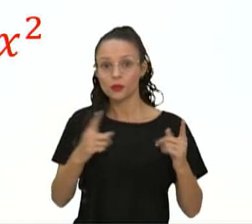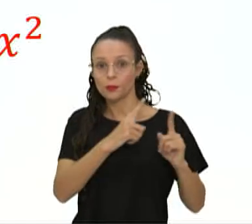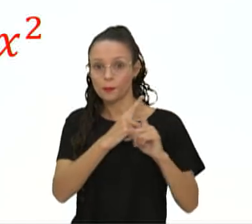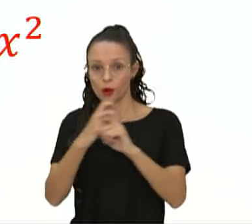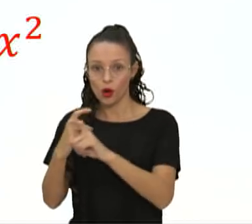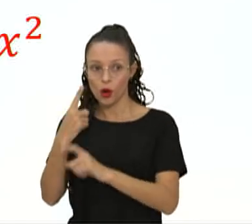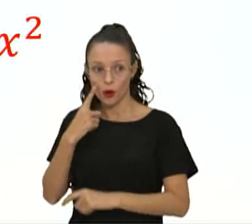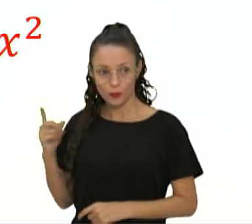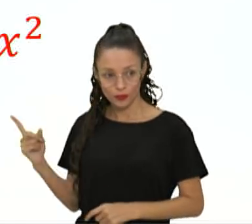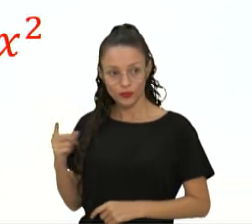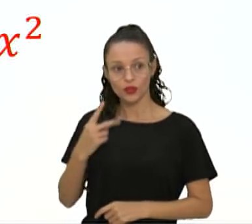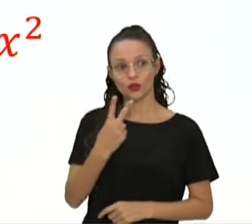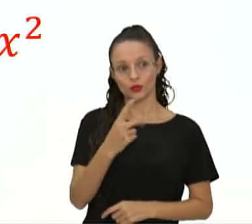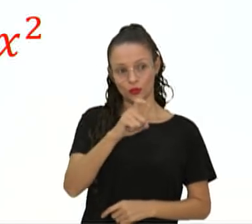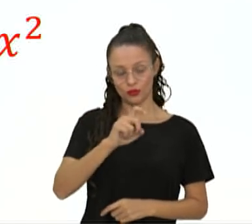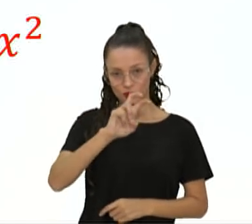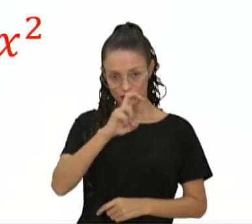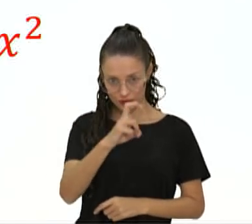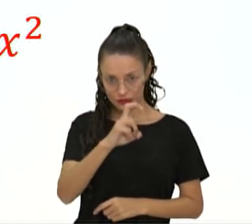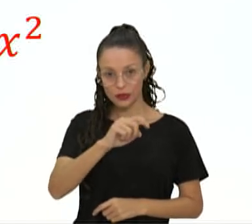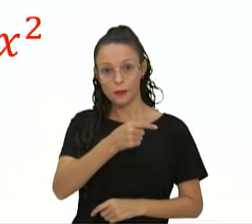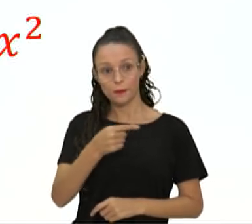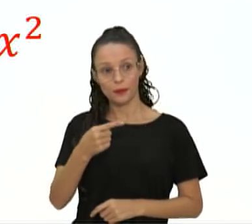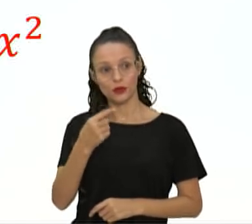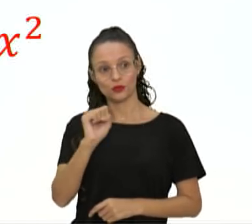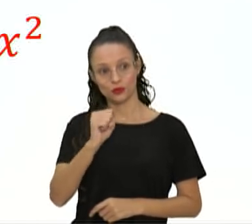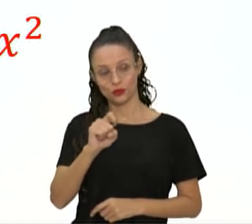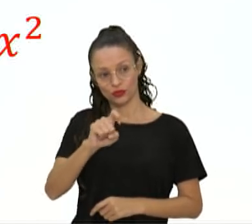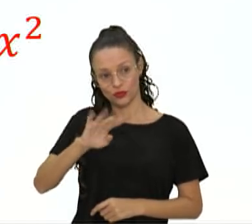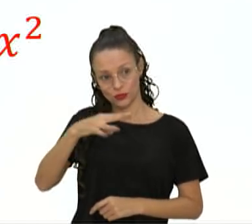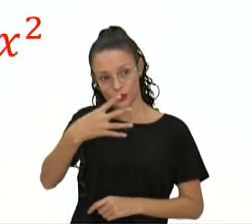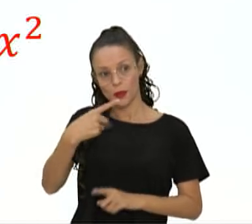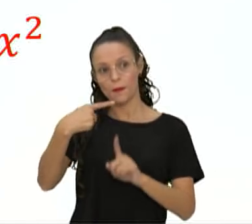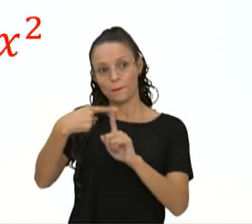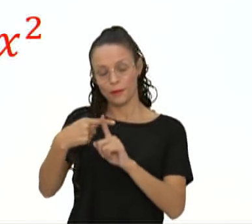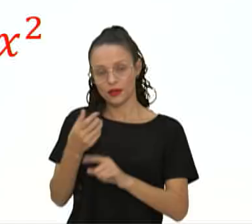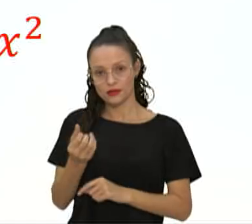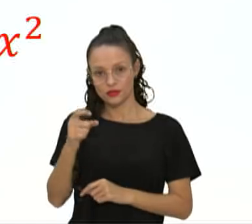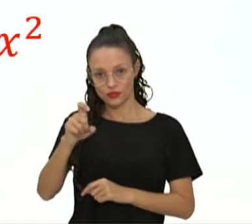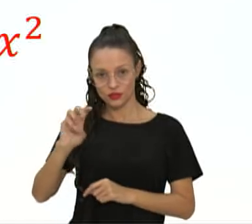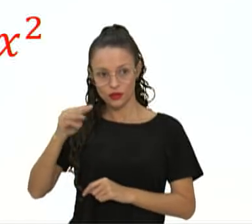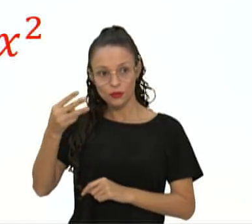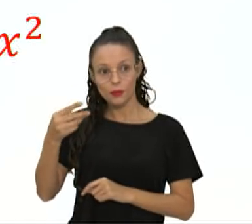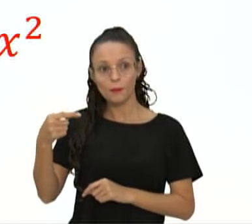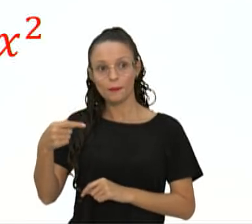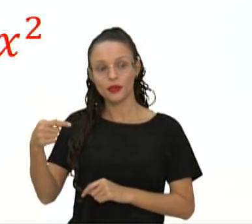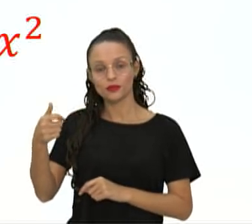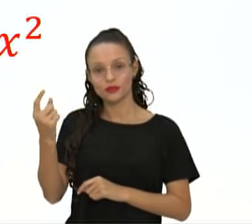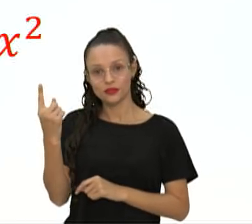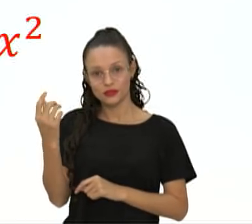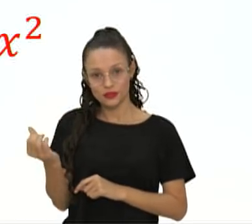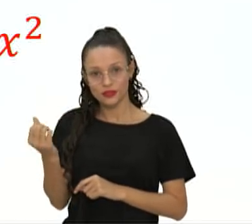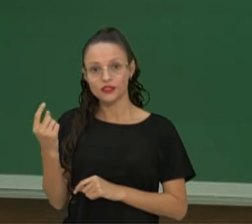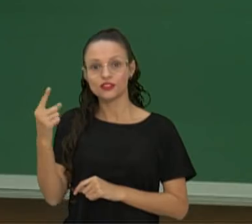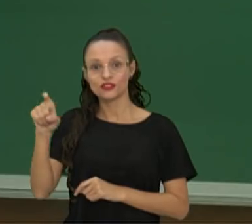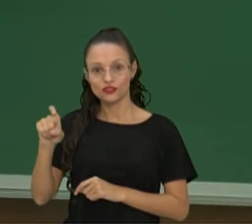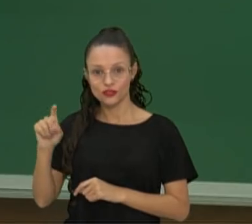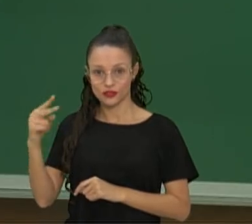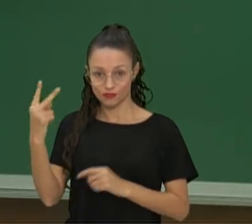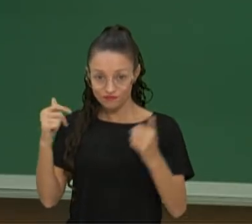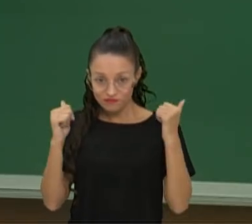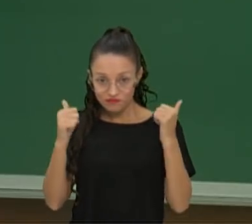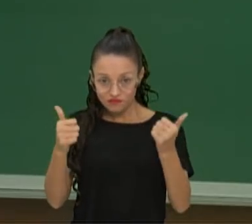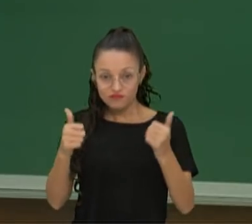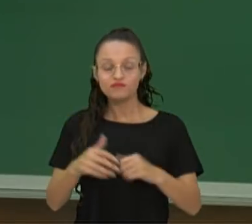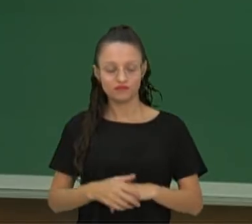assim. 2x à quinta, menos 8x à quarta, mais 6x ao cubo, menos 16x ao quadrado. Tá